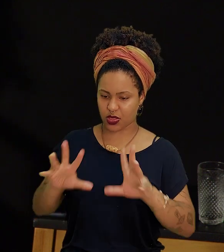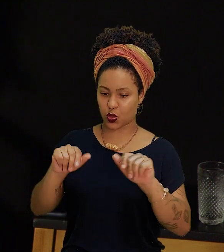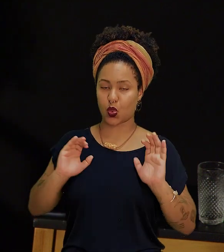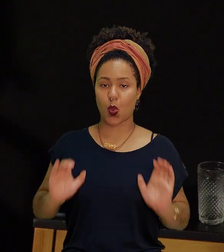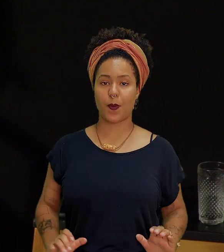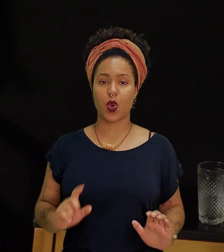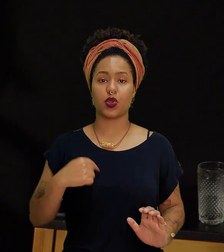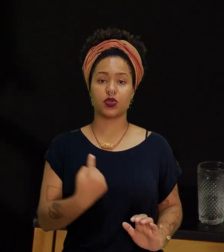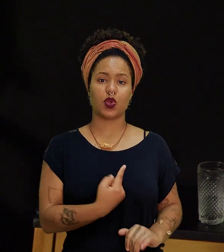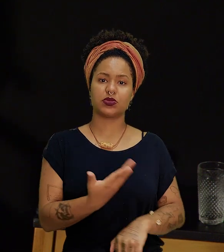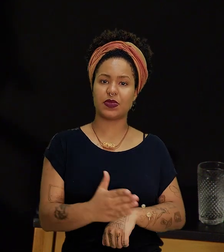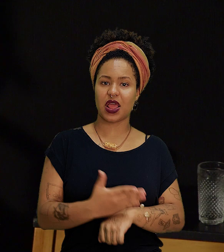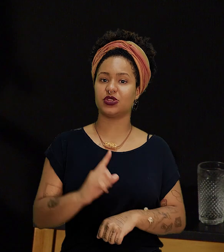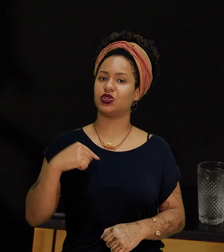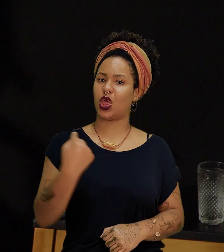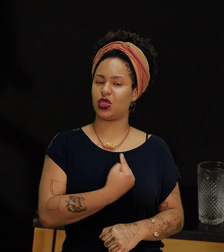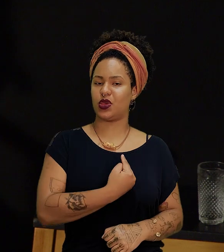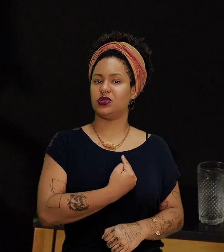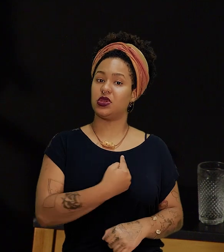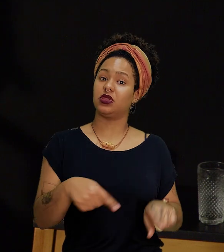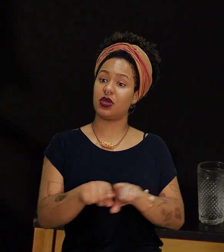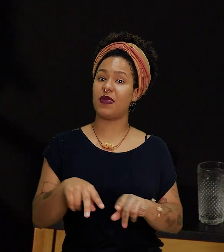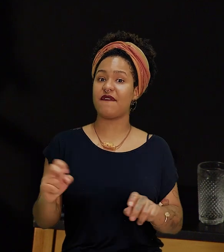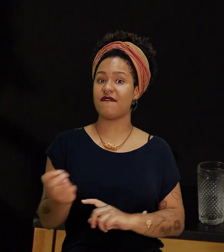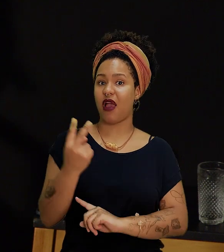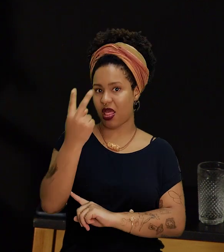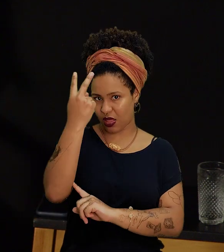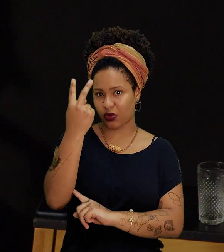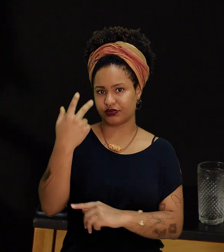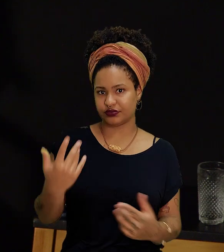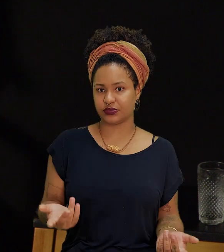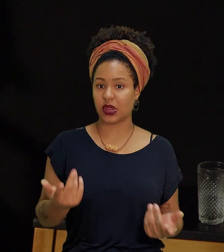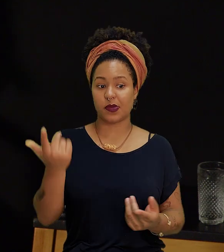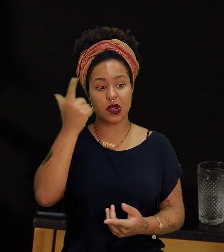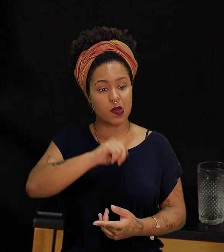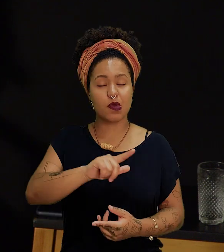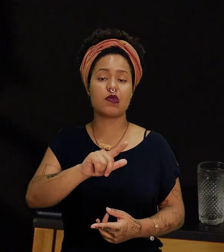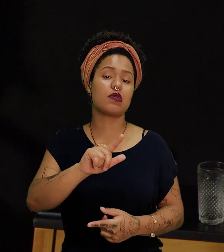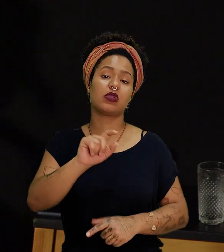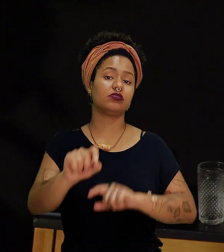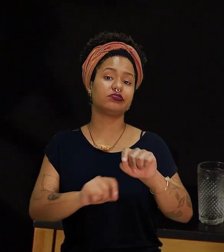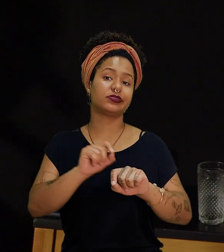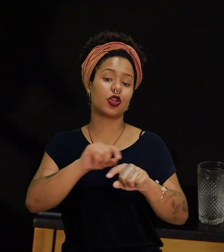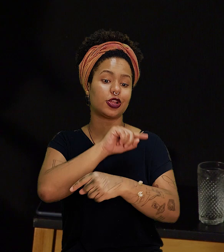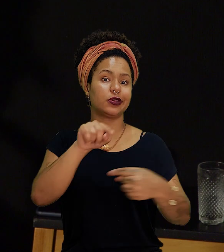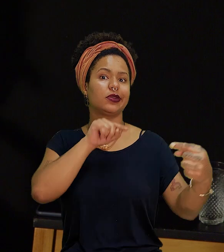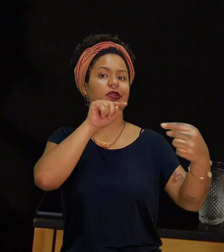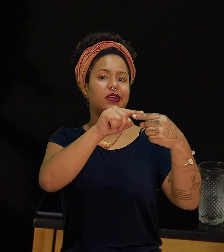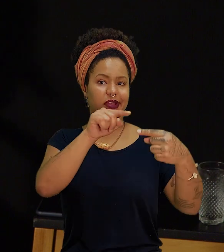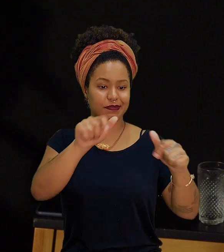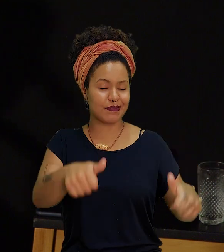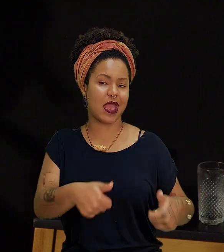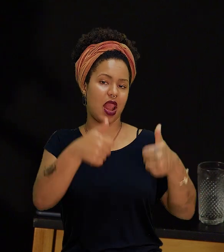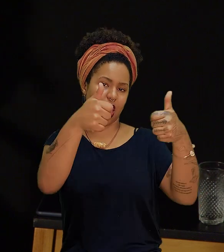dos nossos comportamentos, nossas práticas e valores, tá certo? Para poder chegar em